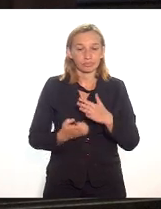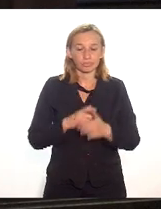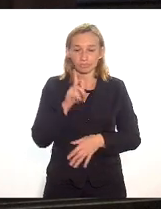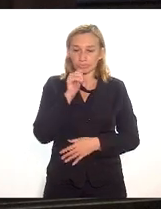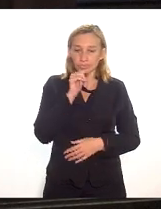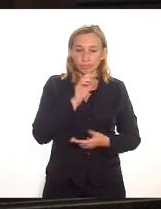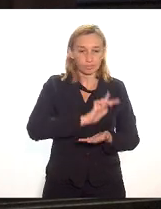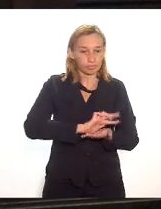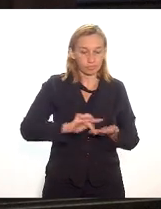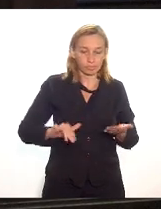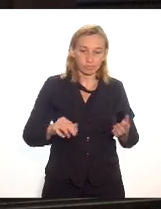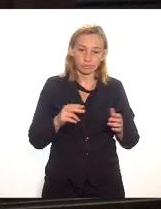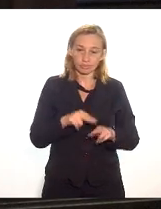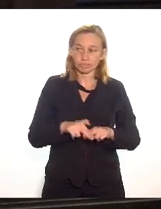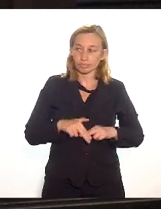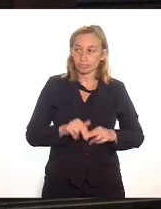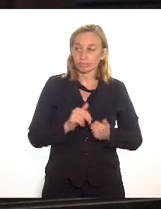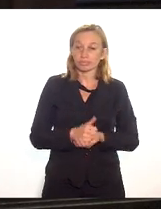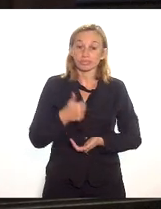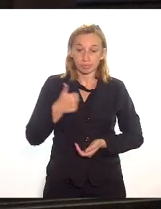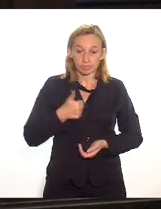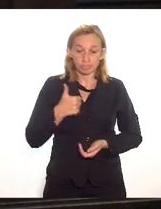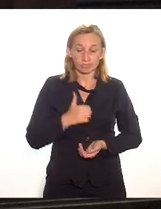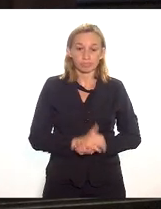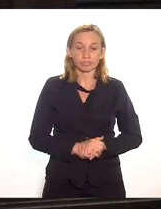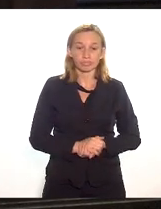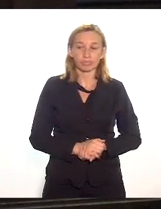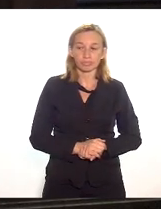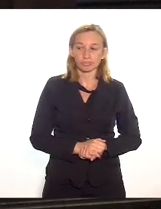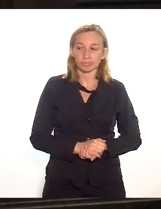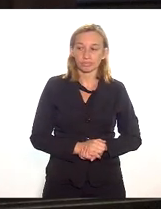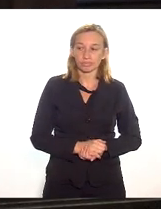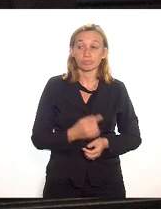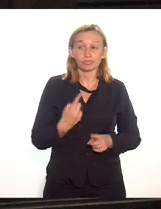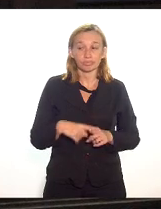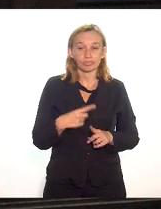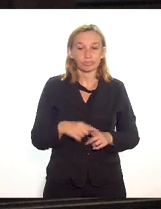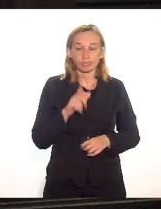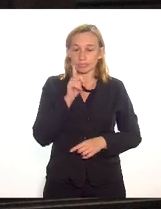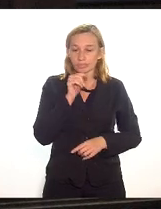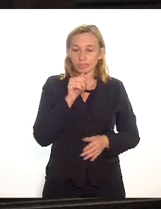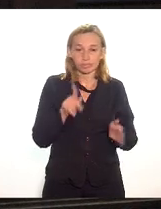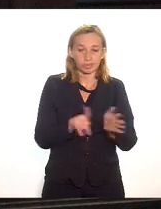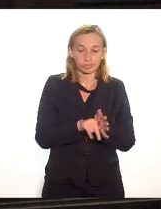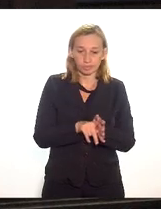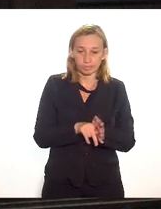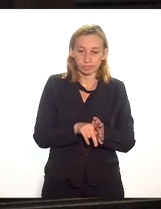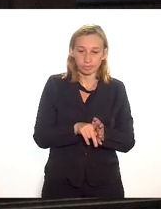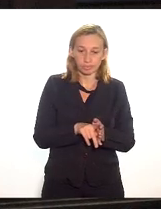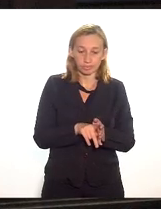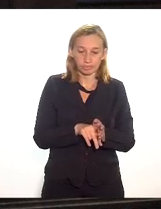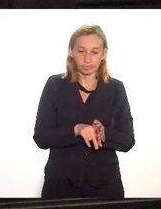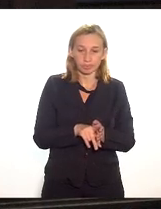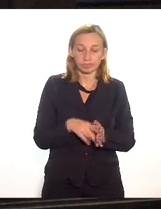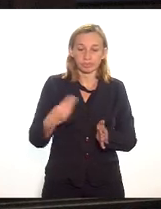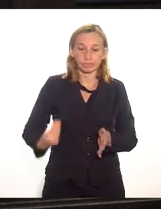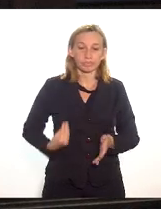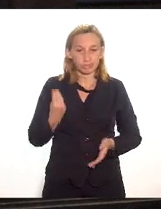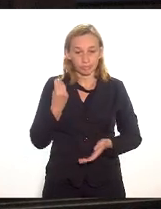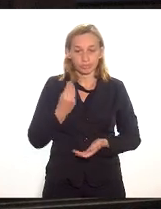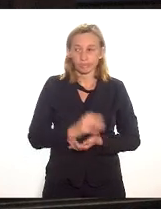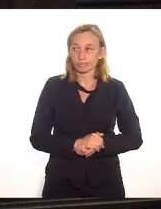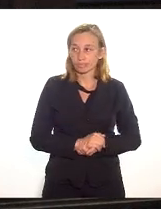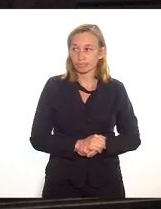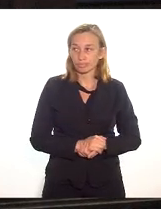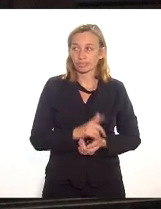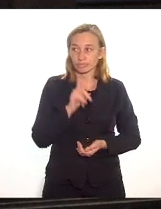por várias razões. Em primeiro lugar, porque a água é um bem indispensável à vida. A